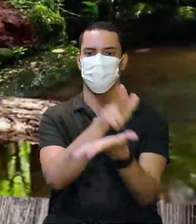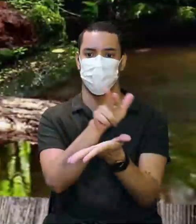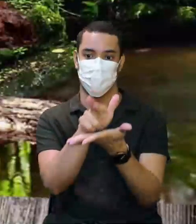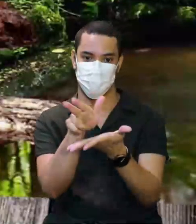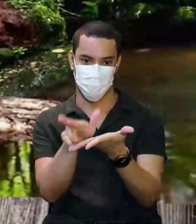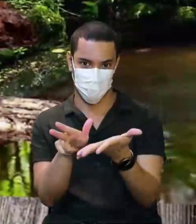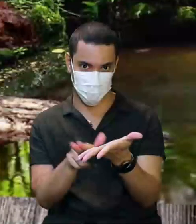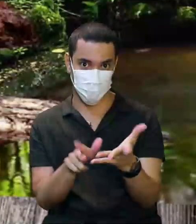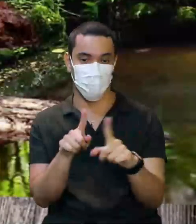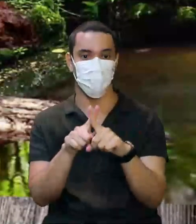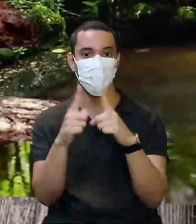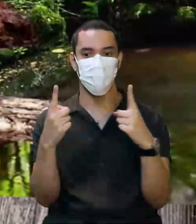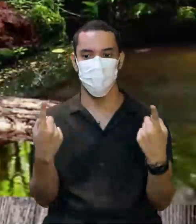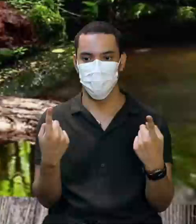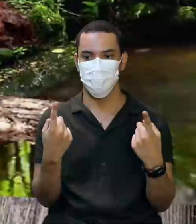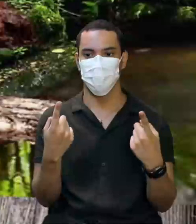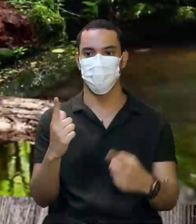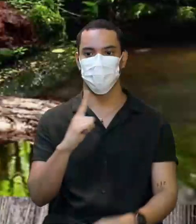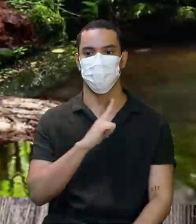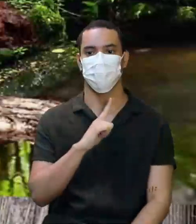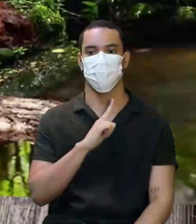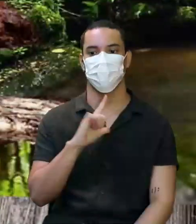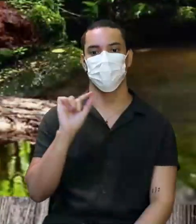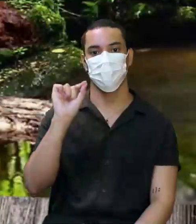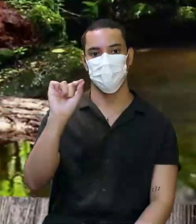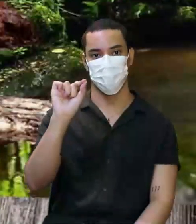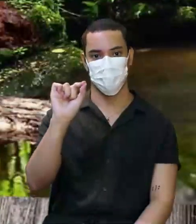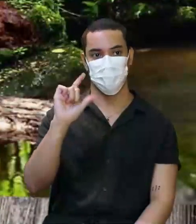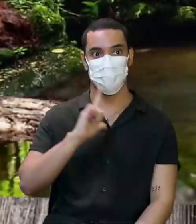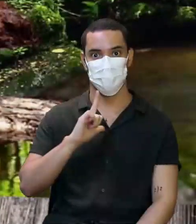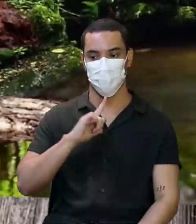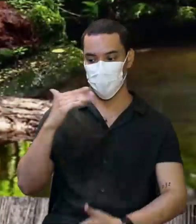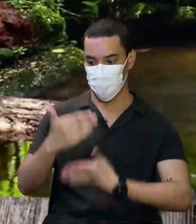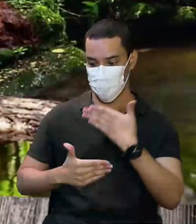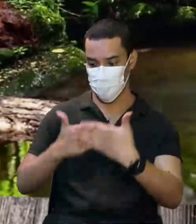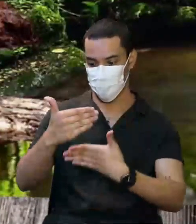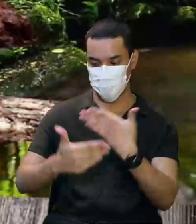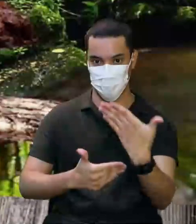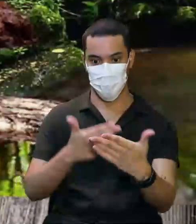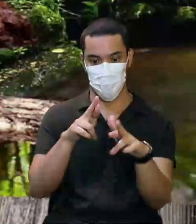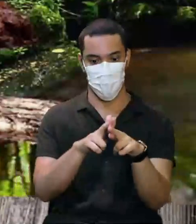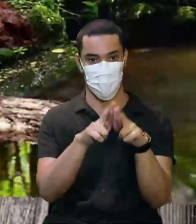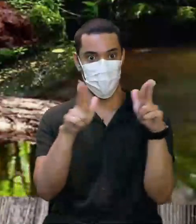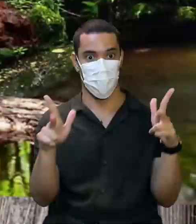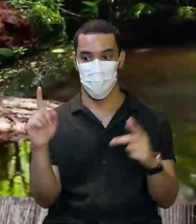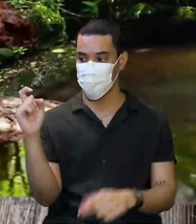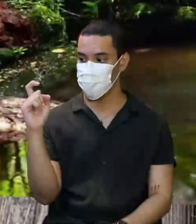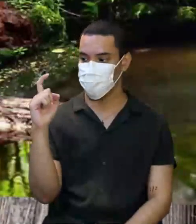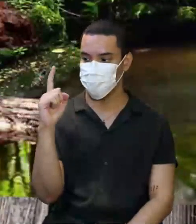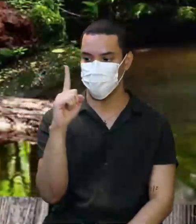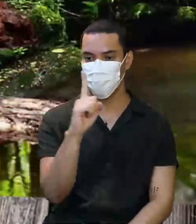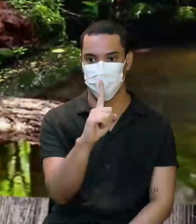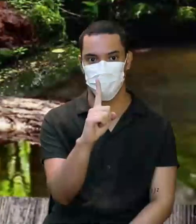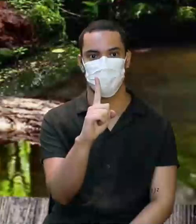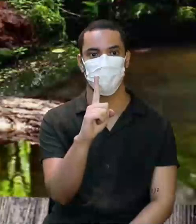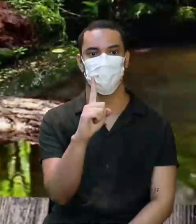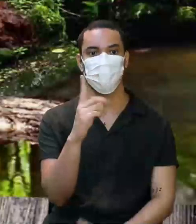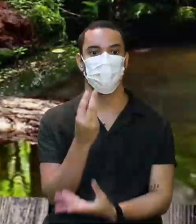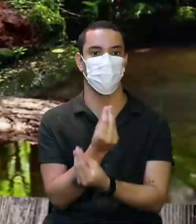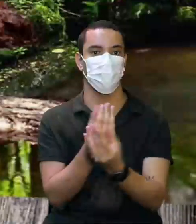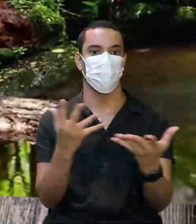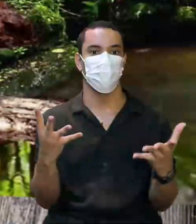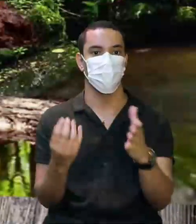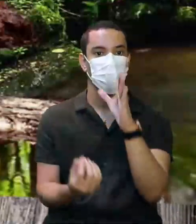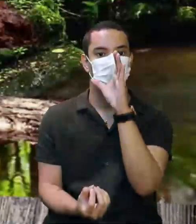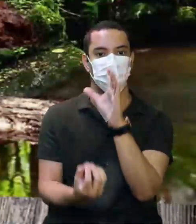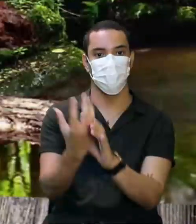questões. Mas aí nós temos um processo de divergência evolutiva que deu